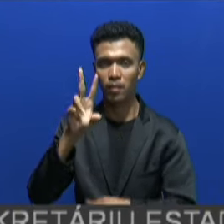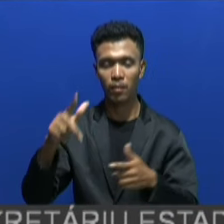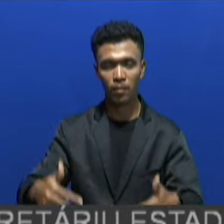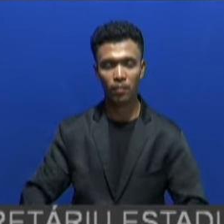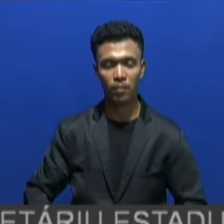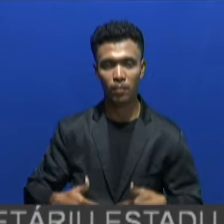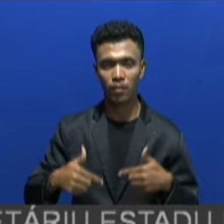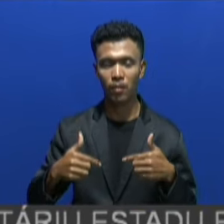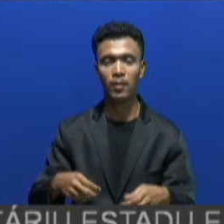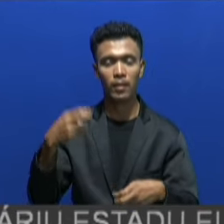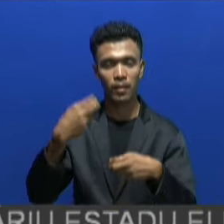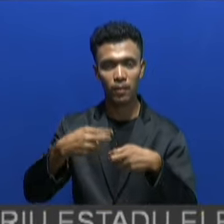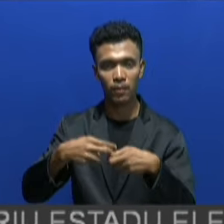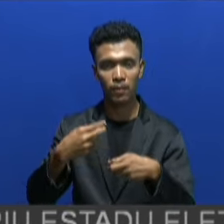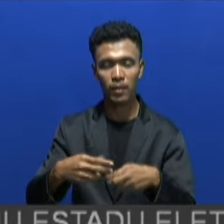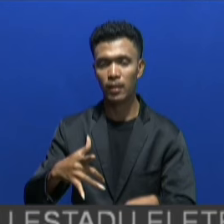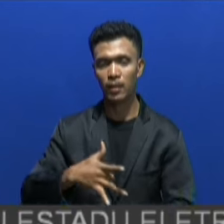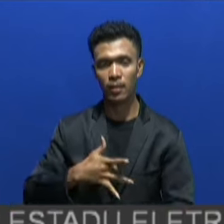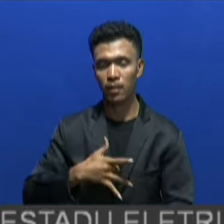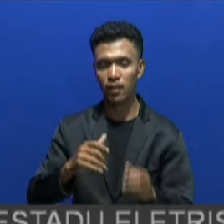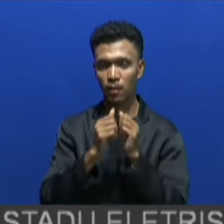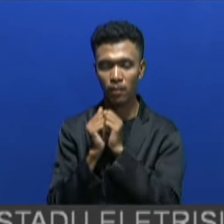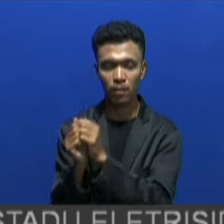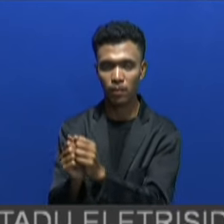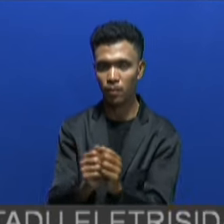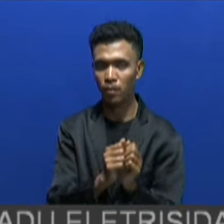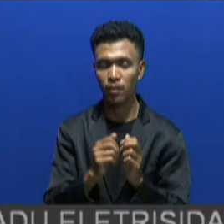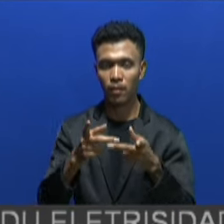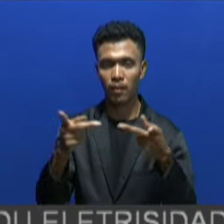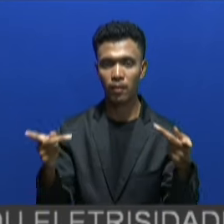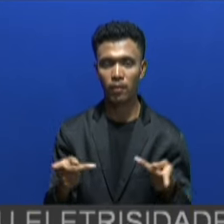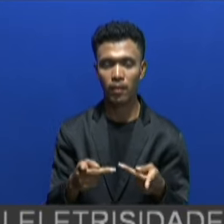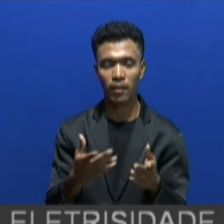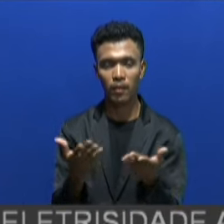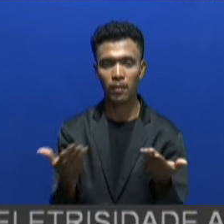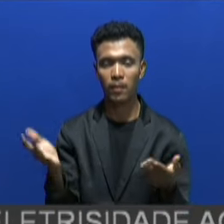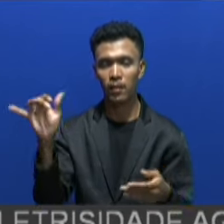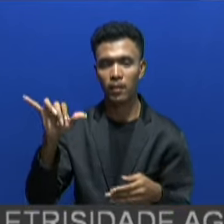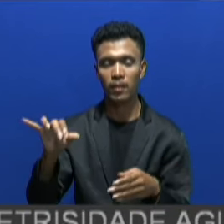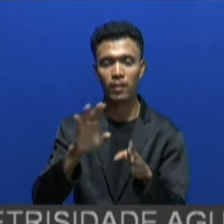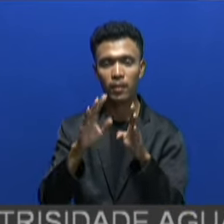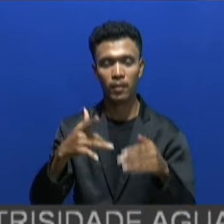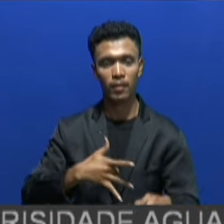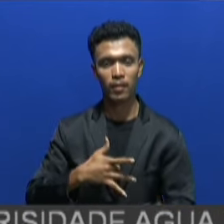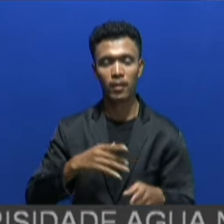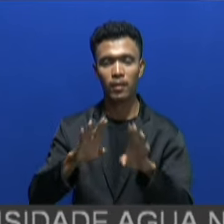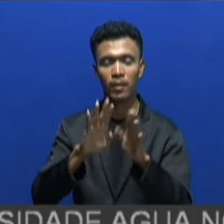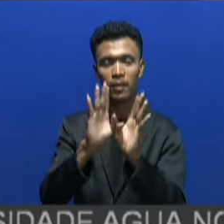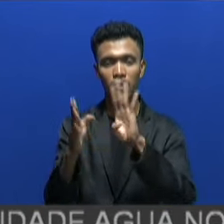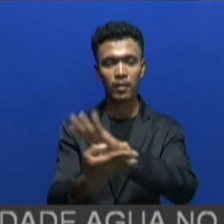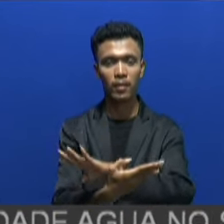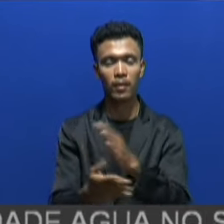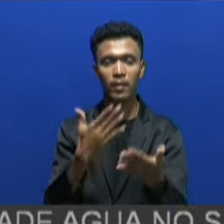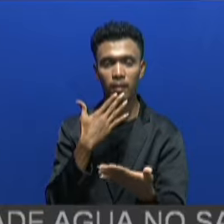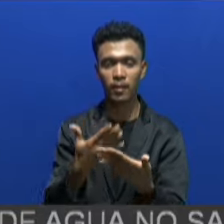ne, moruk no midar, senti hamutuk, iha fatin nebe, sira sente sai palasio basira. Domingos neno